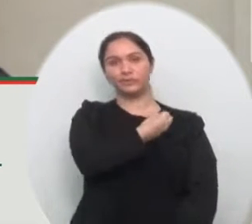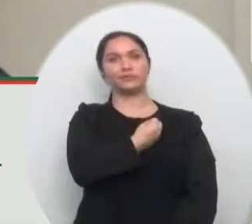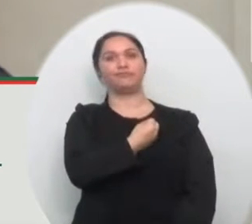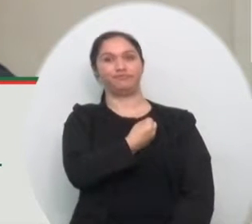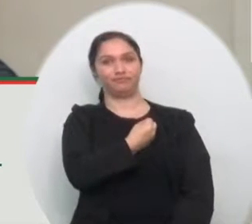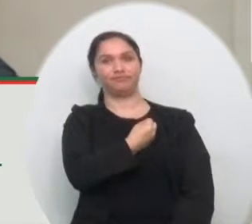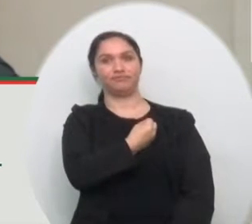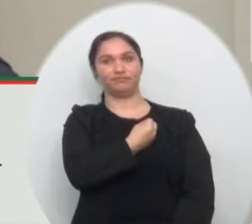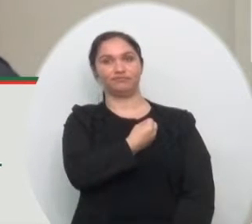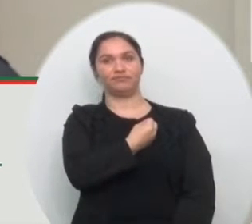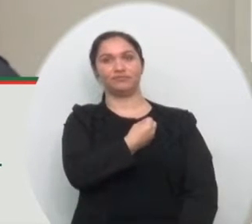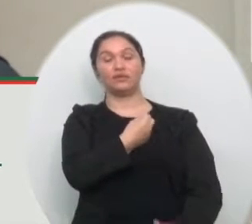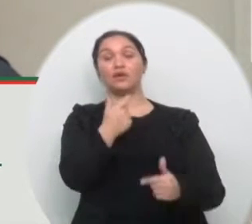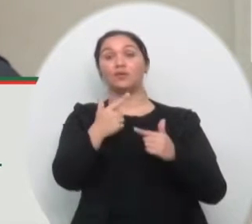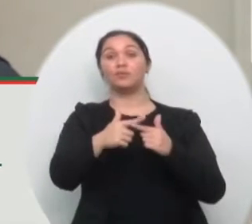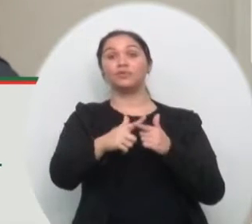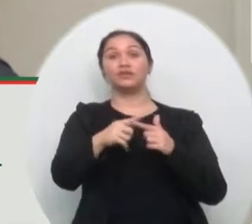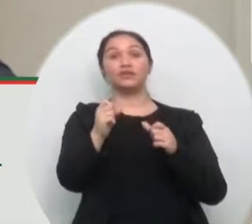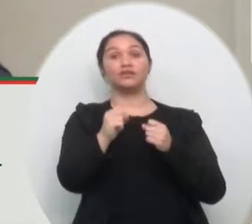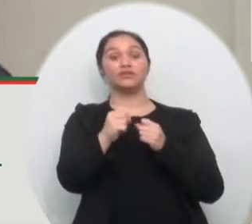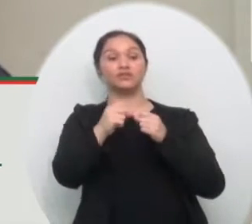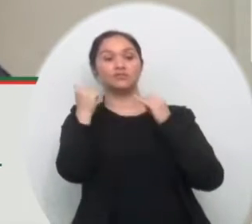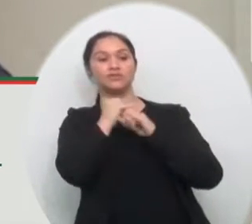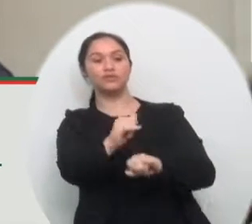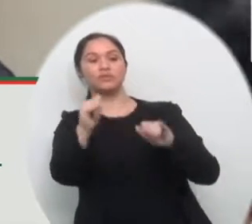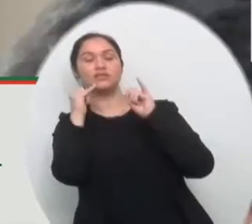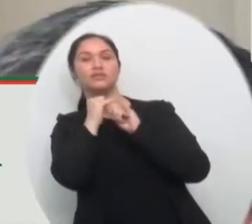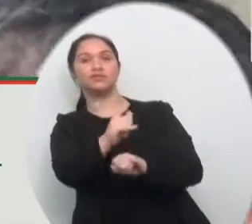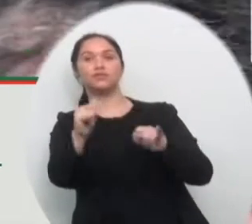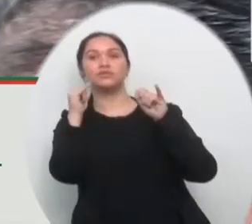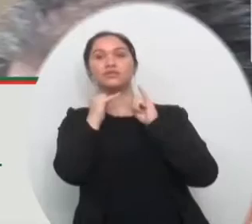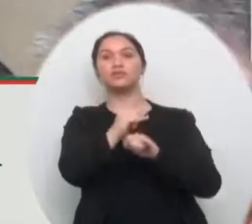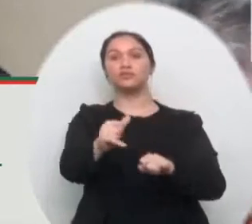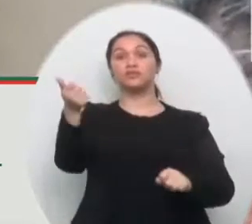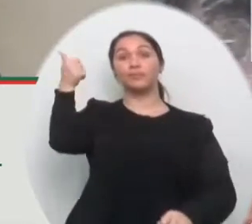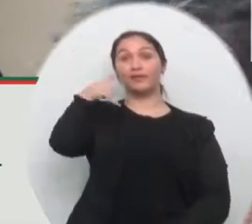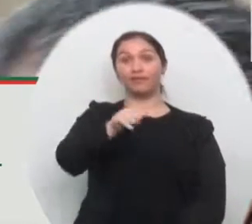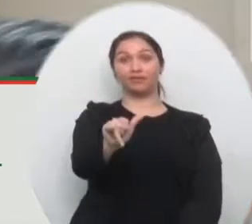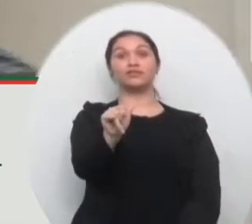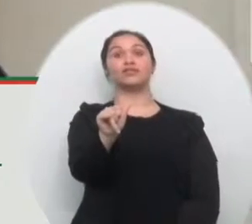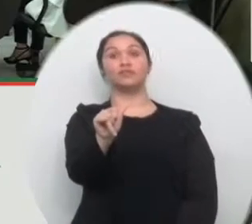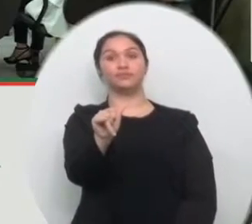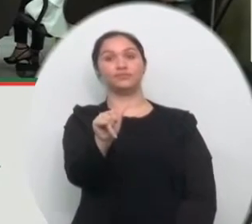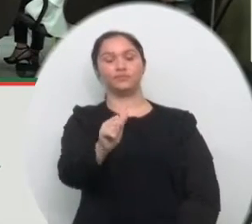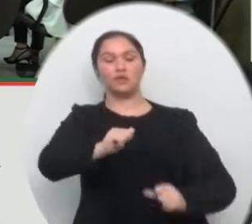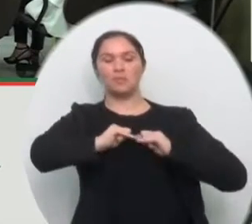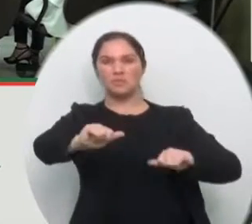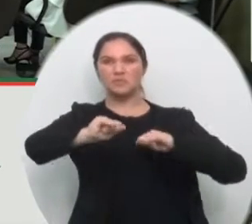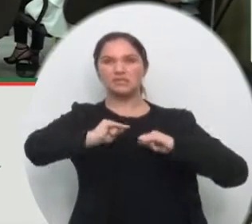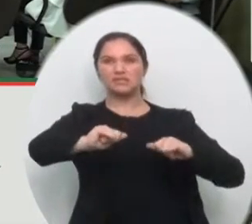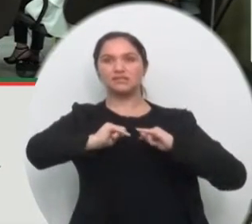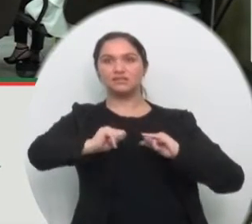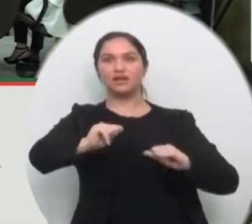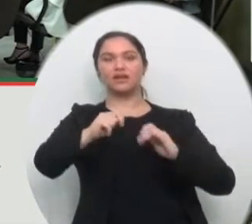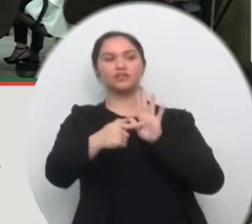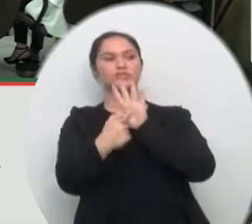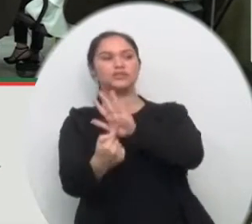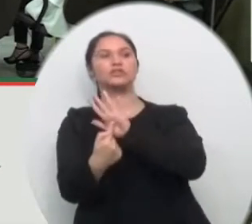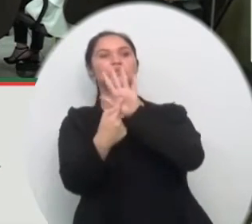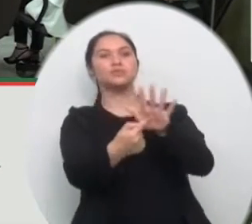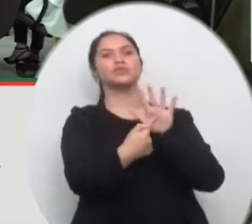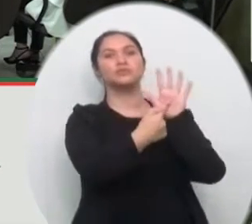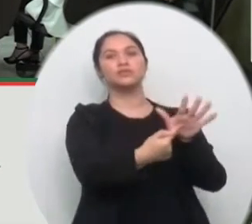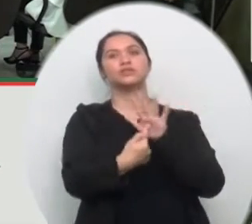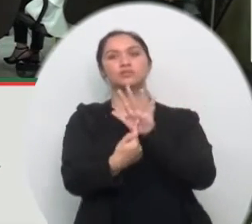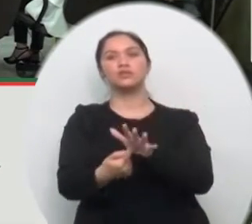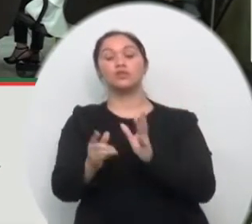partir do momento dessa campanha de conscientização, de publicidade, da toda a rede de